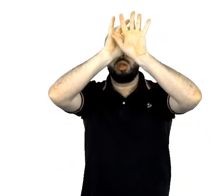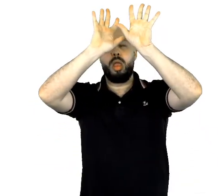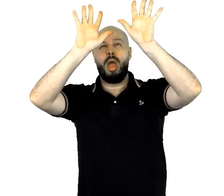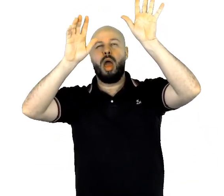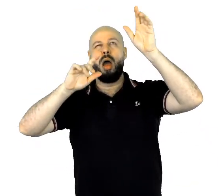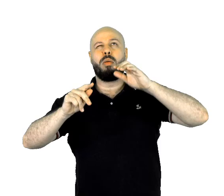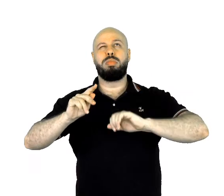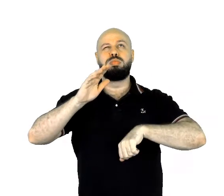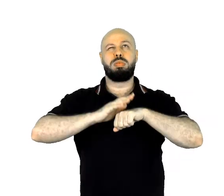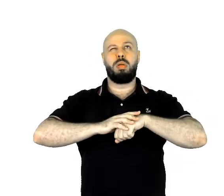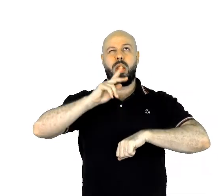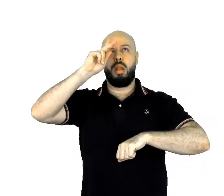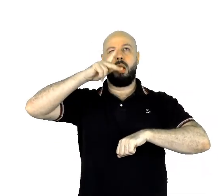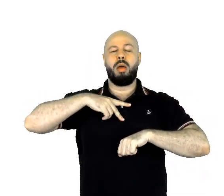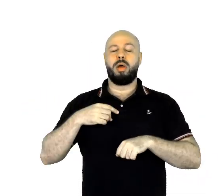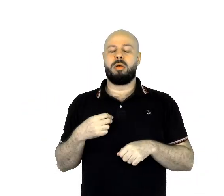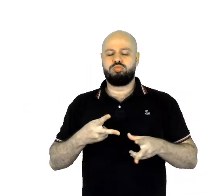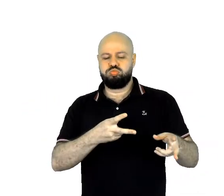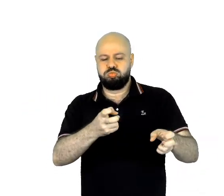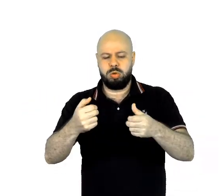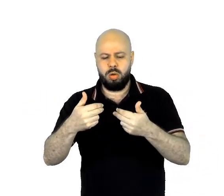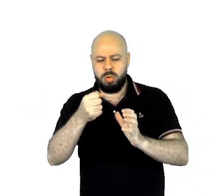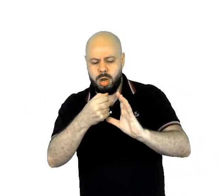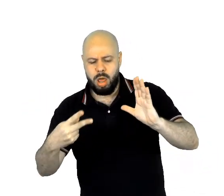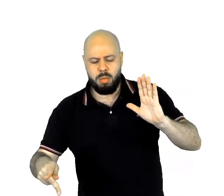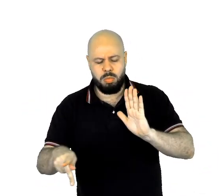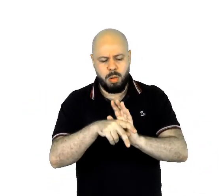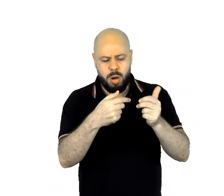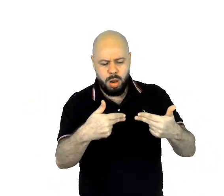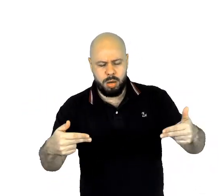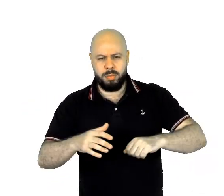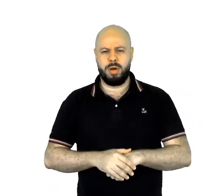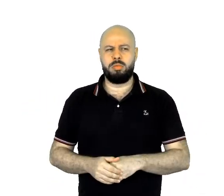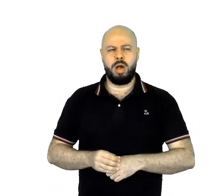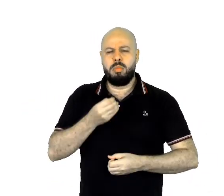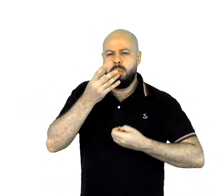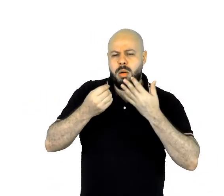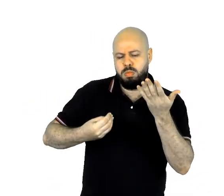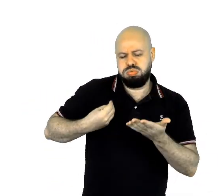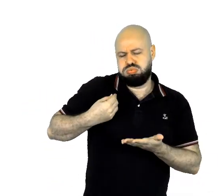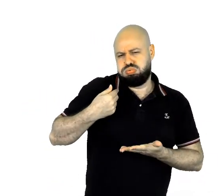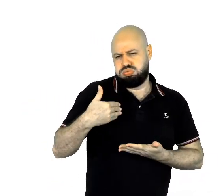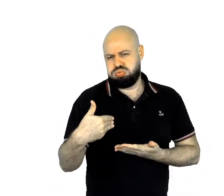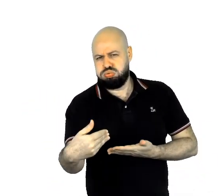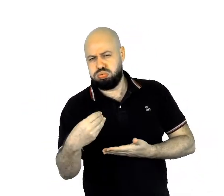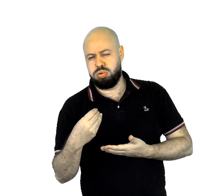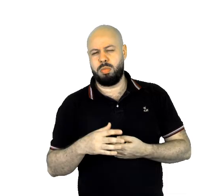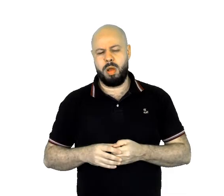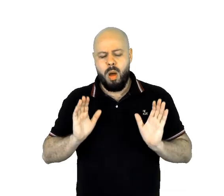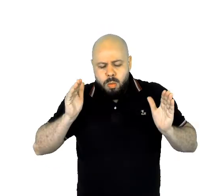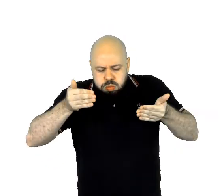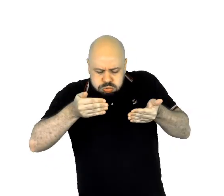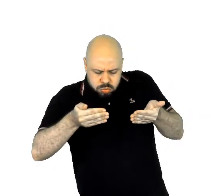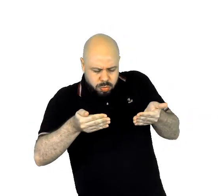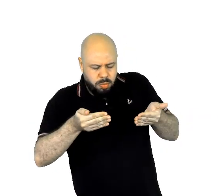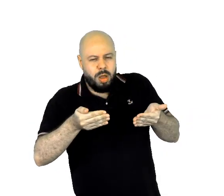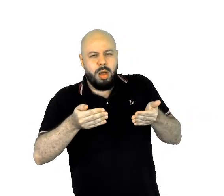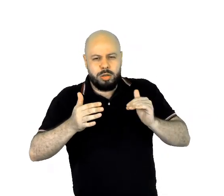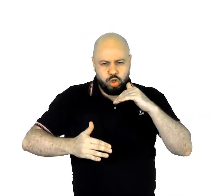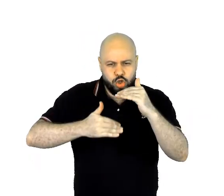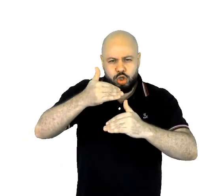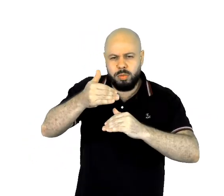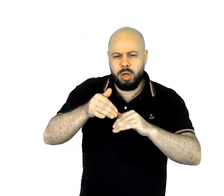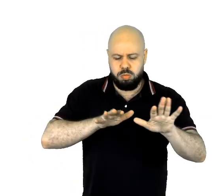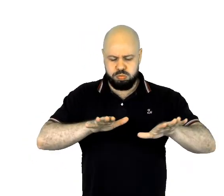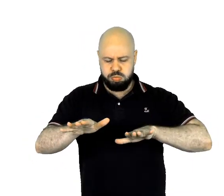autonomia, exploração das características dos objetos, comunicar-se no cotidiano, desenvolver a concentração, desenvolver a